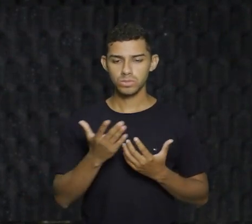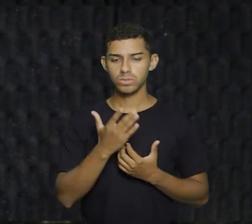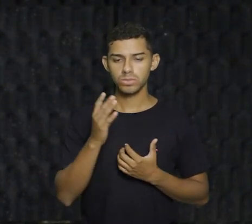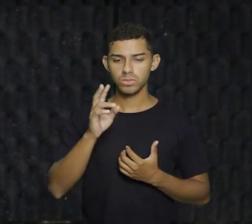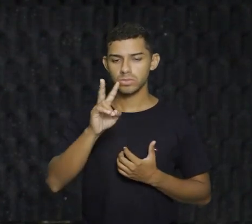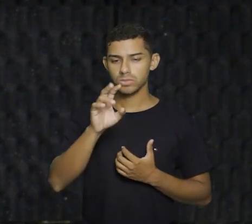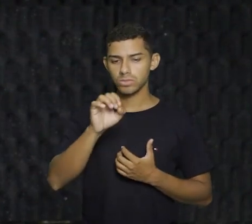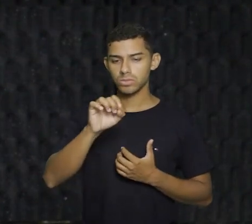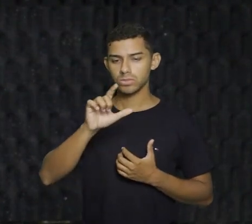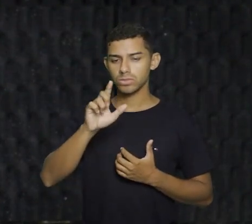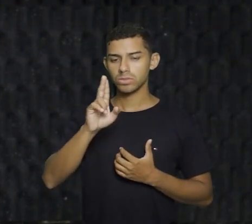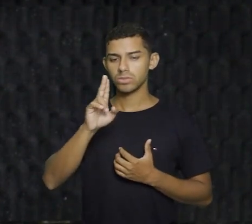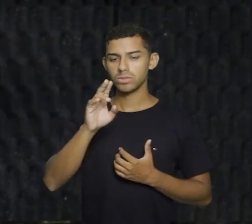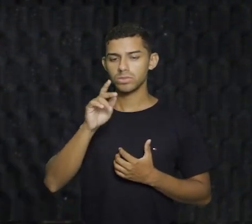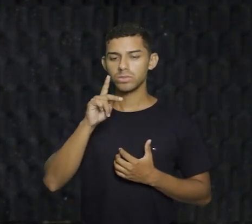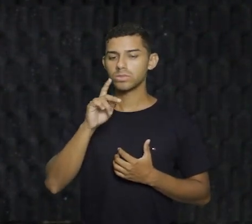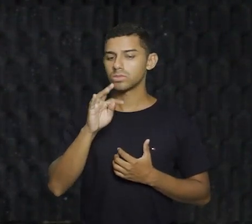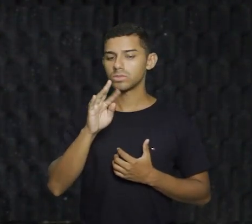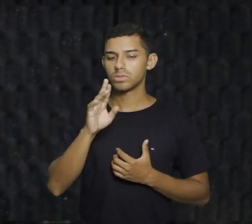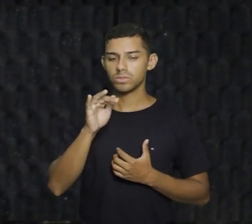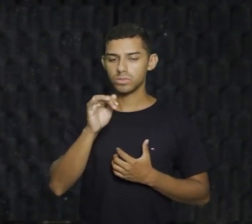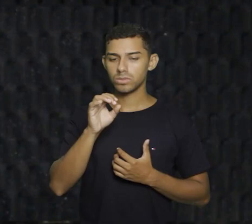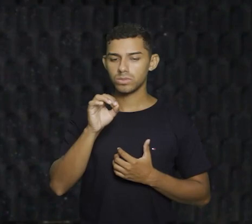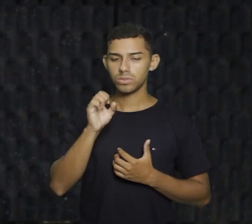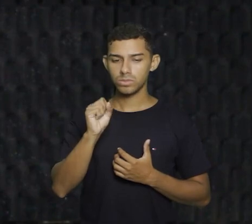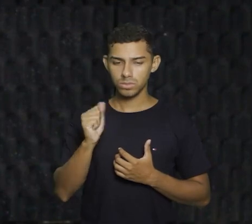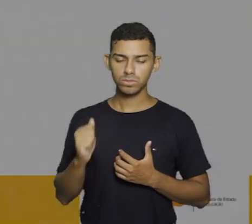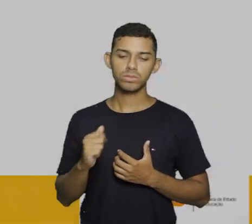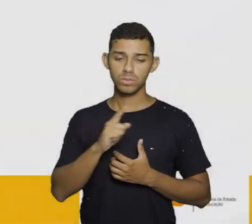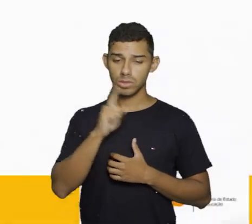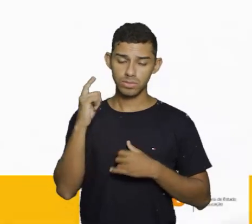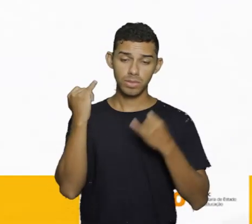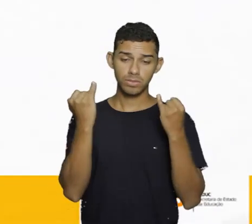voluptuosa, olha o termo, mas para a época ela é considerada uma mulher muito magra.